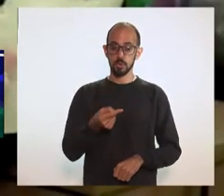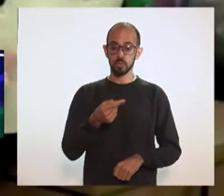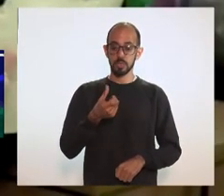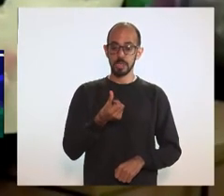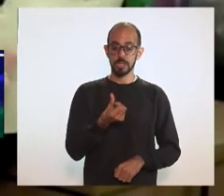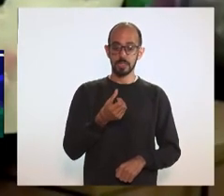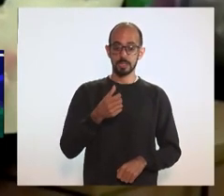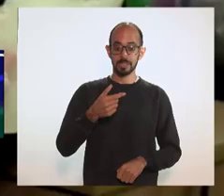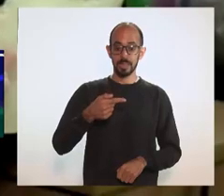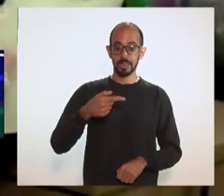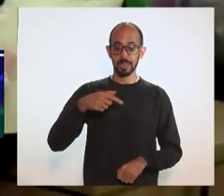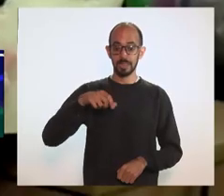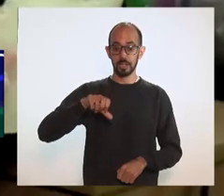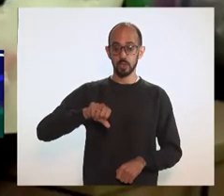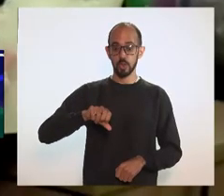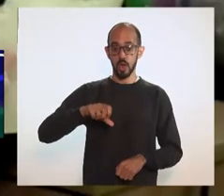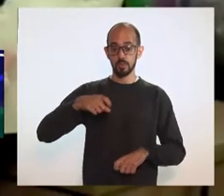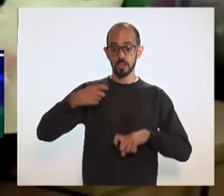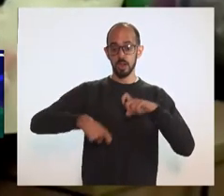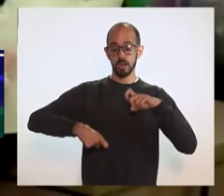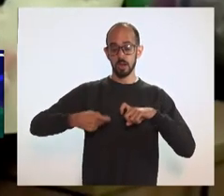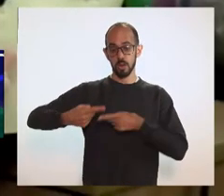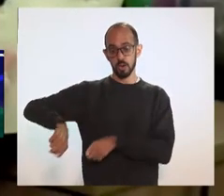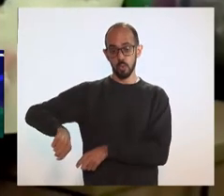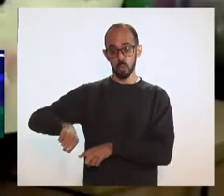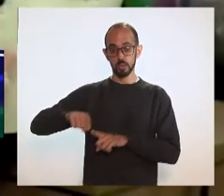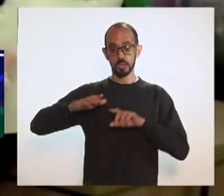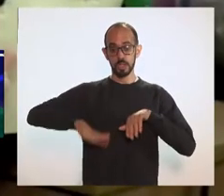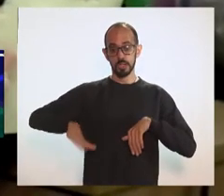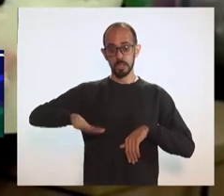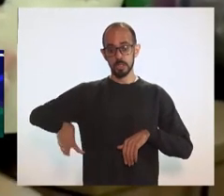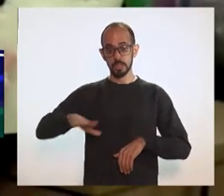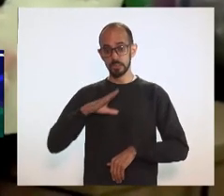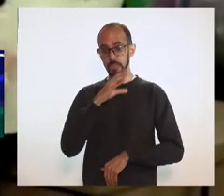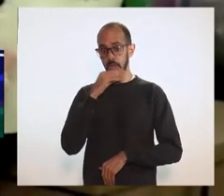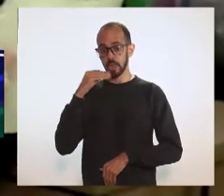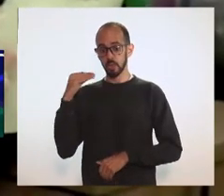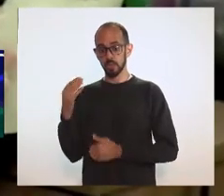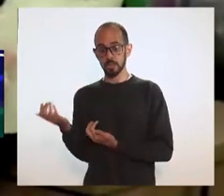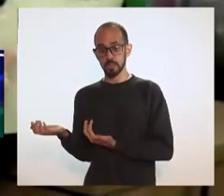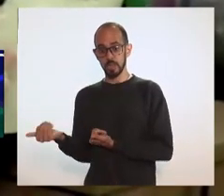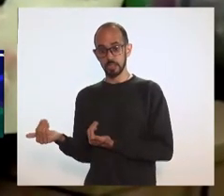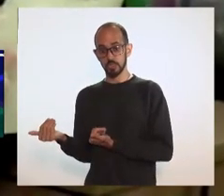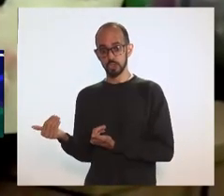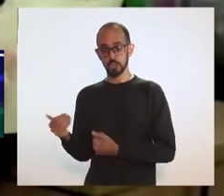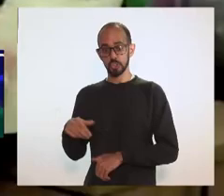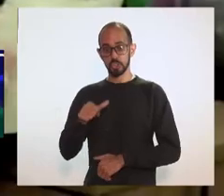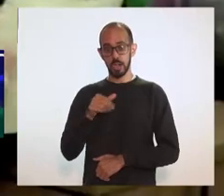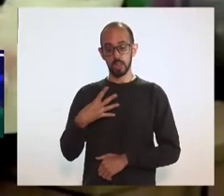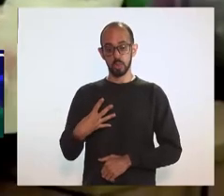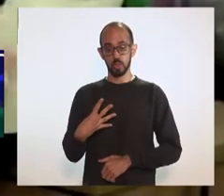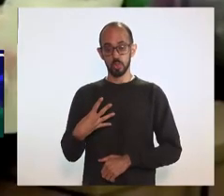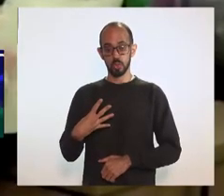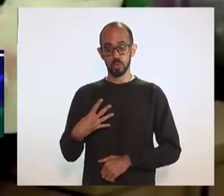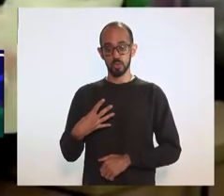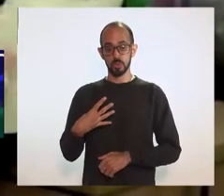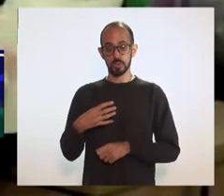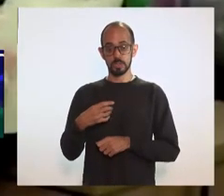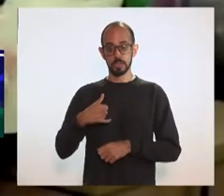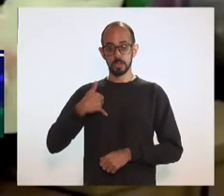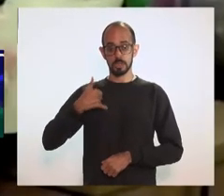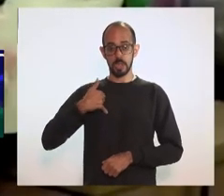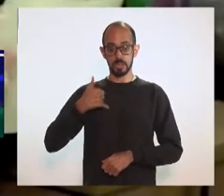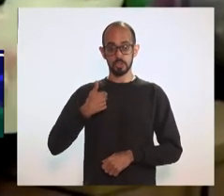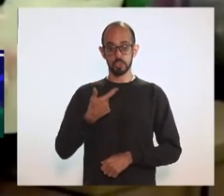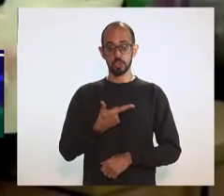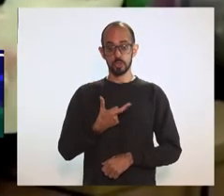5.679 denúncias de estupro contra criança e adolescente até 14 anos em 2020. Nós